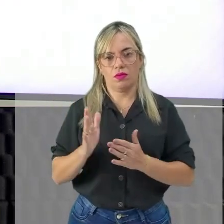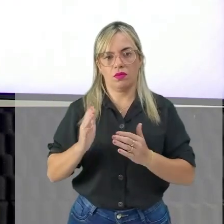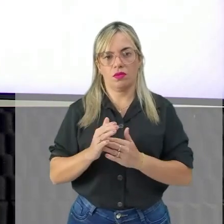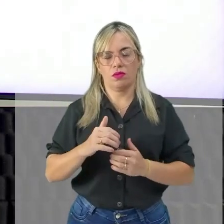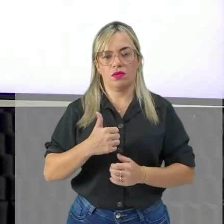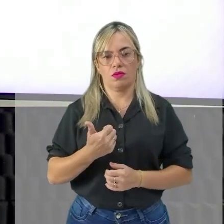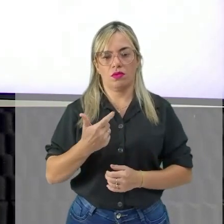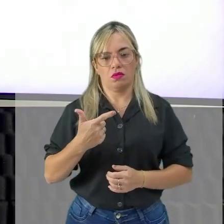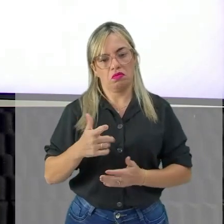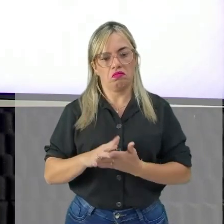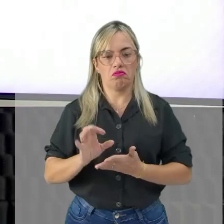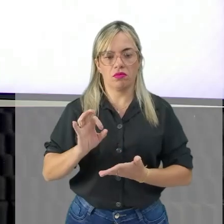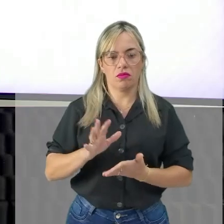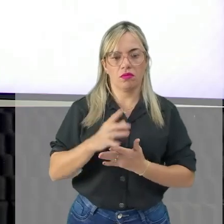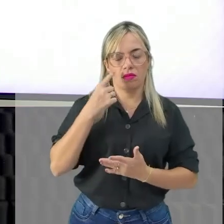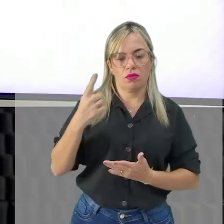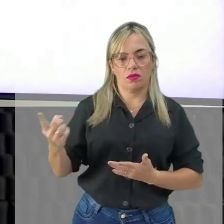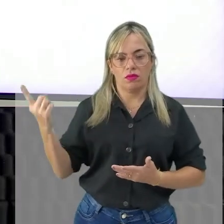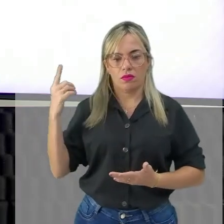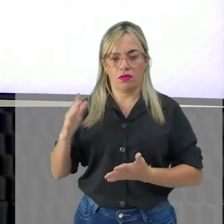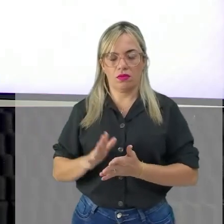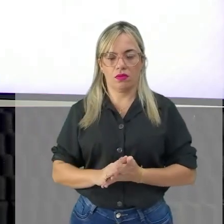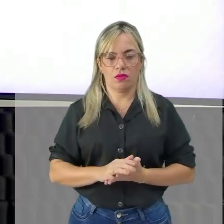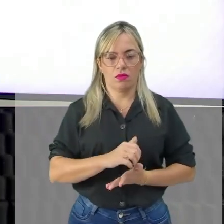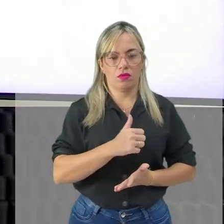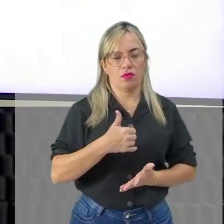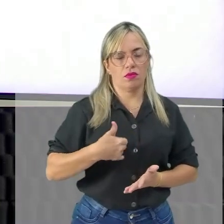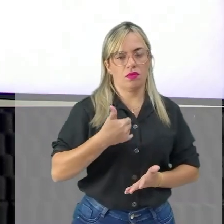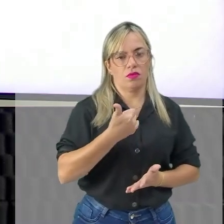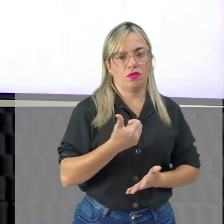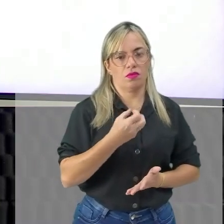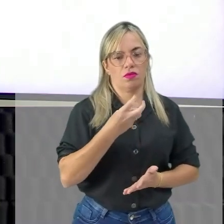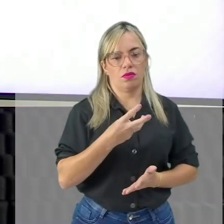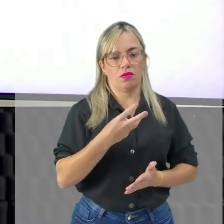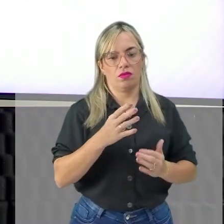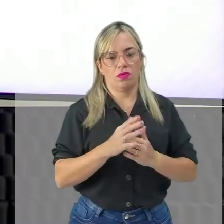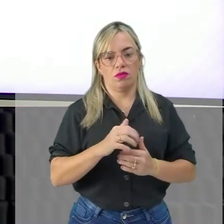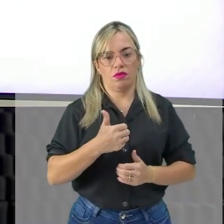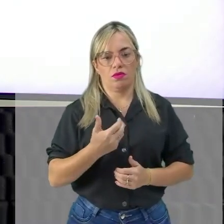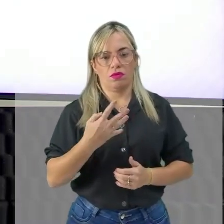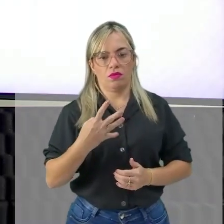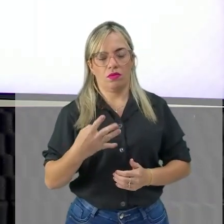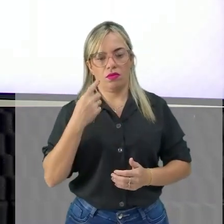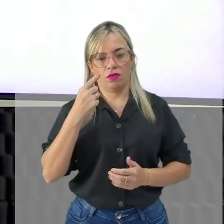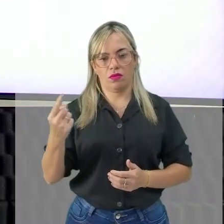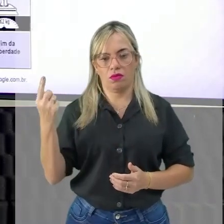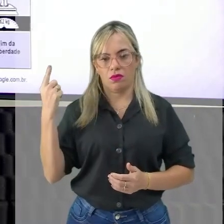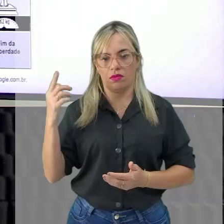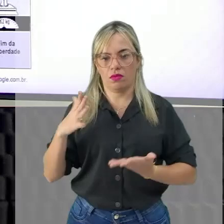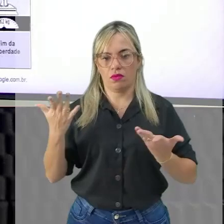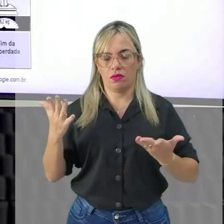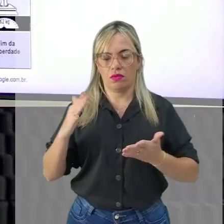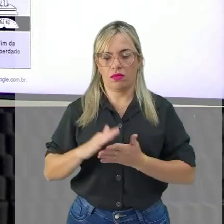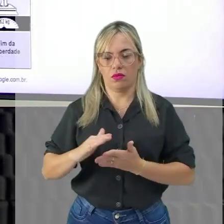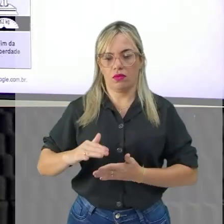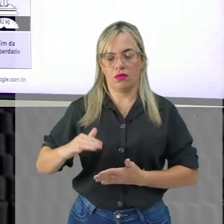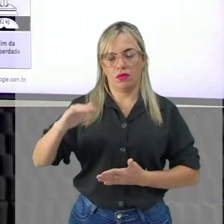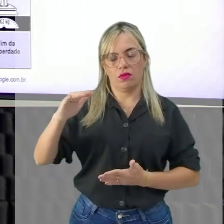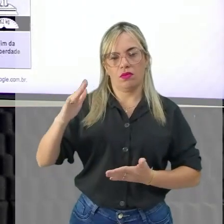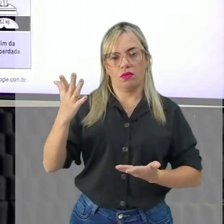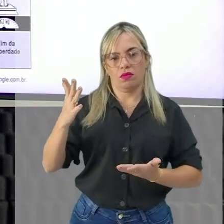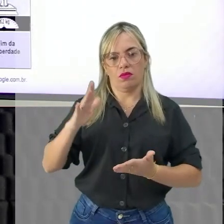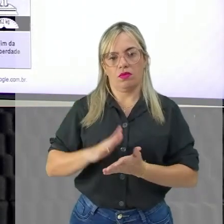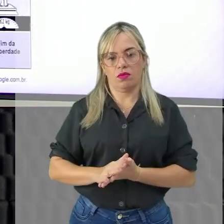Entre 13 e 14 anos, as meninas atingem a maturidade sexual. Será? Entre